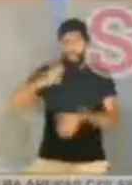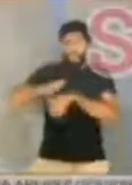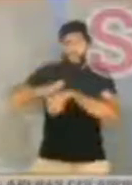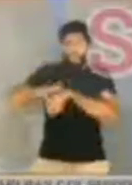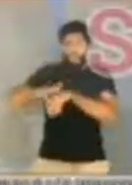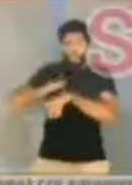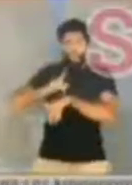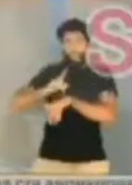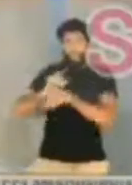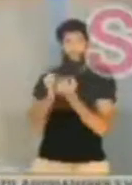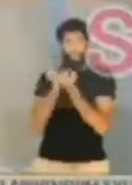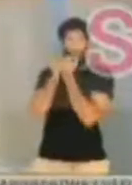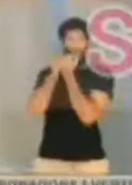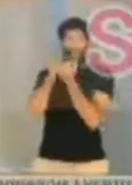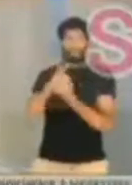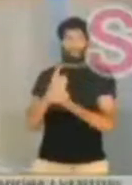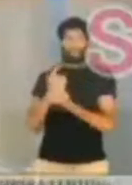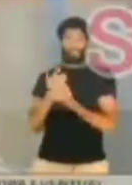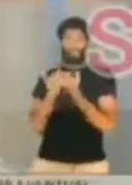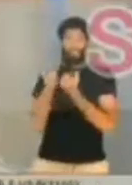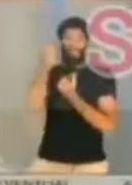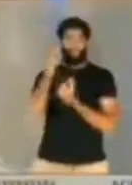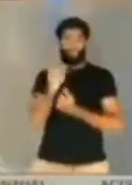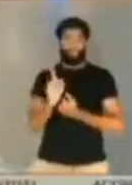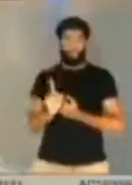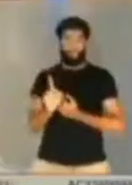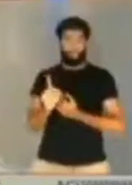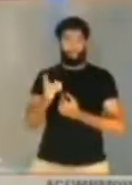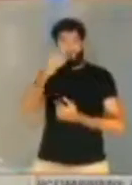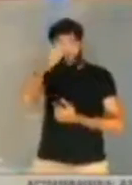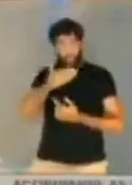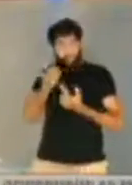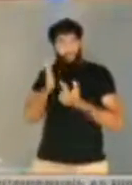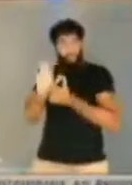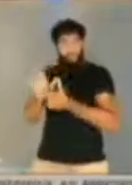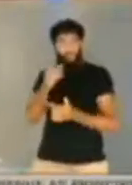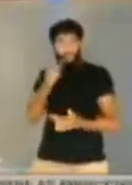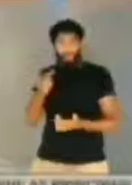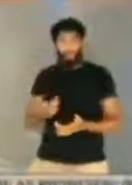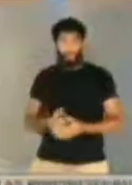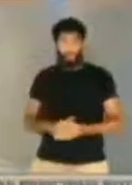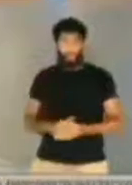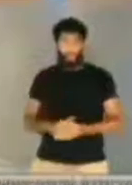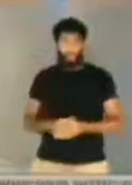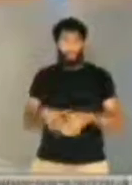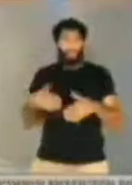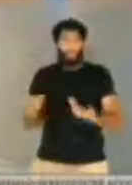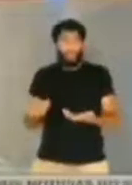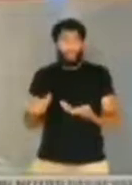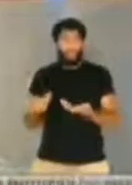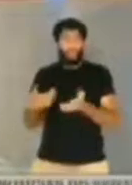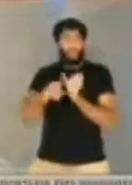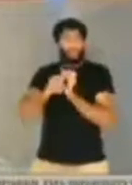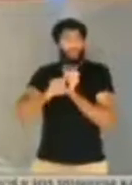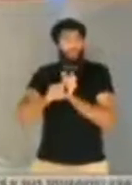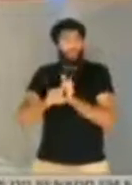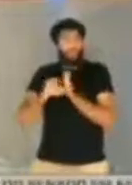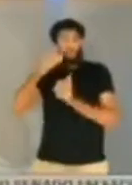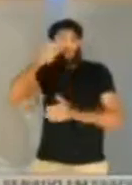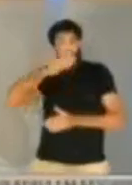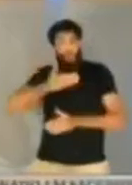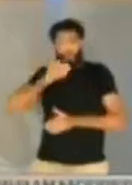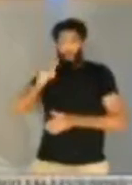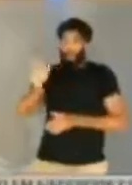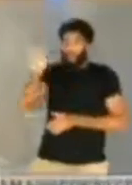não? A senhora vai ter que dizer. Por favor. Qual é o exame que se fazendo comprova que o paciente